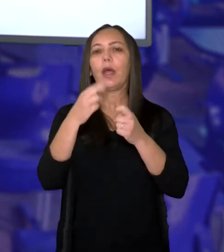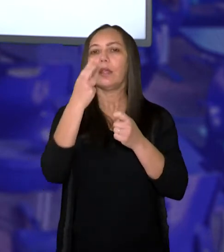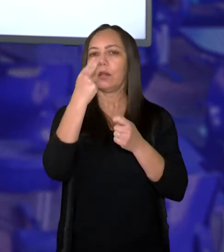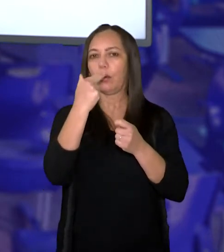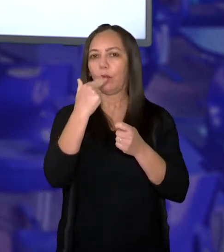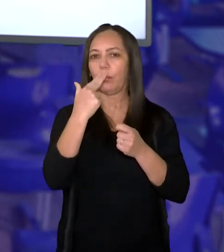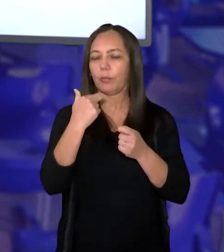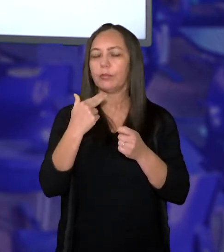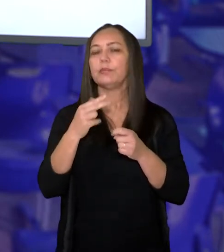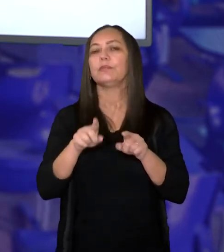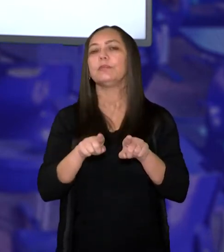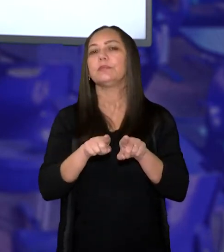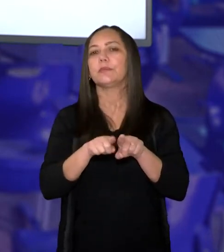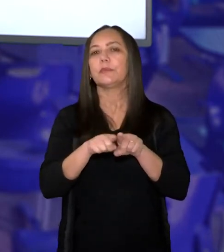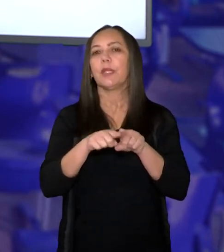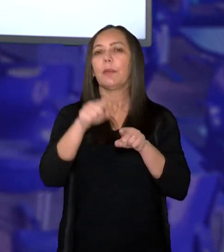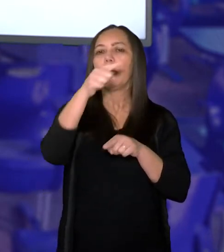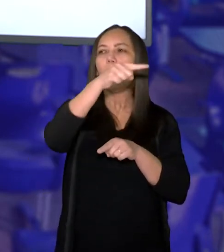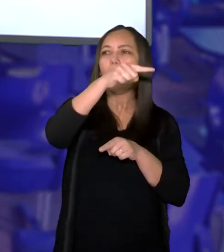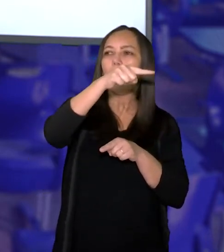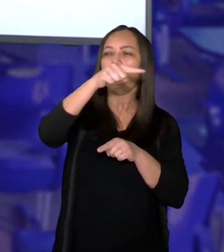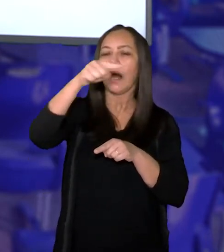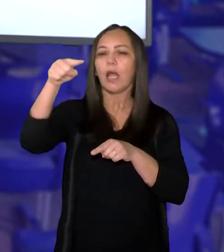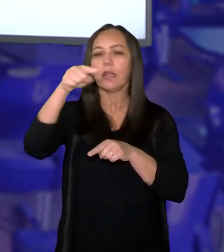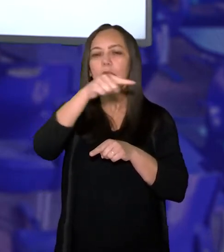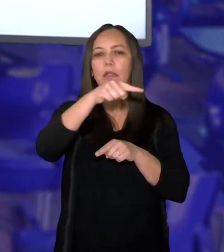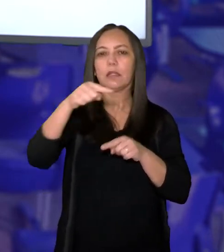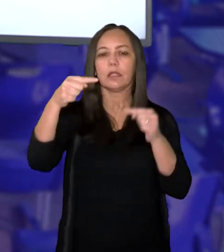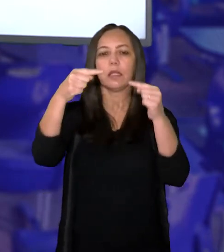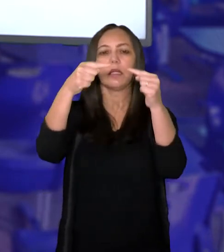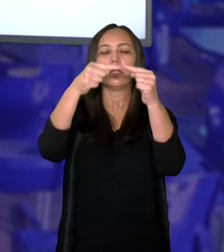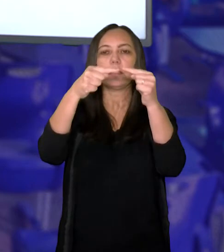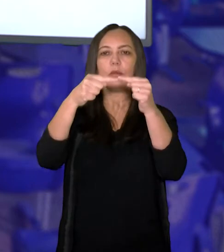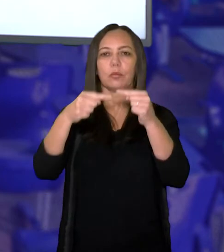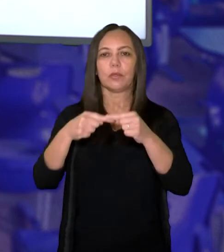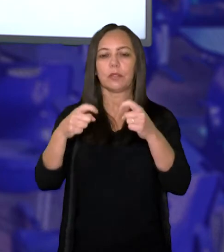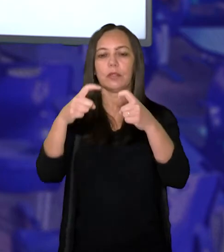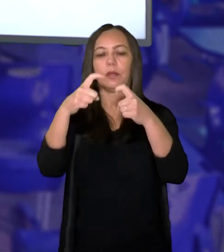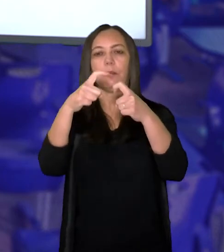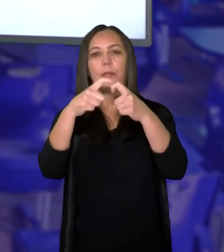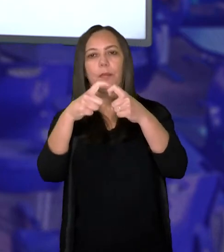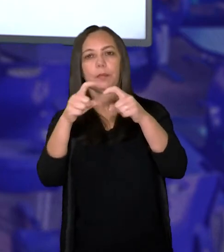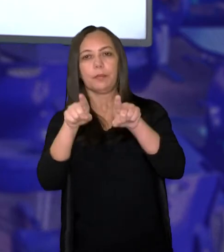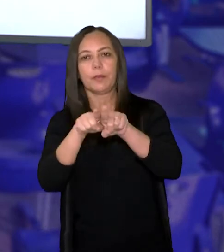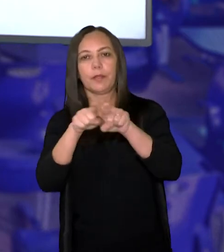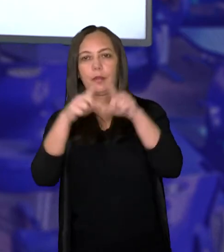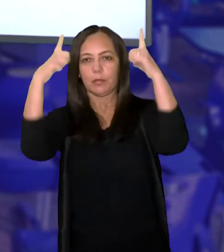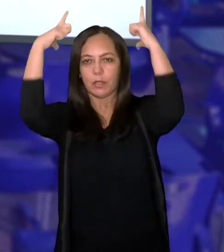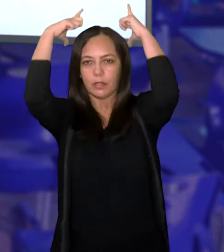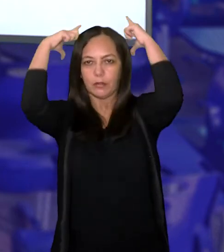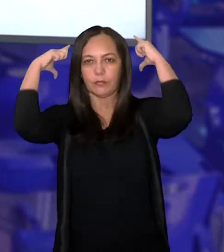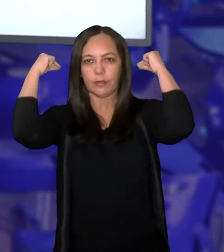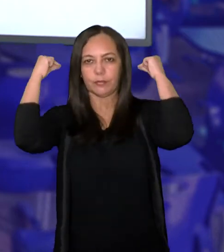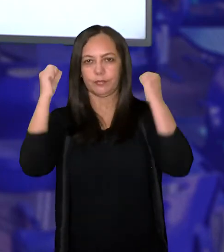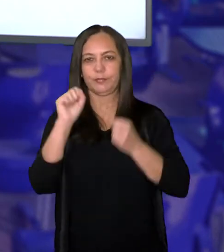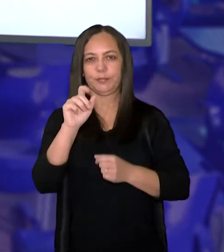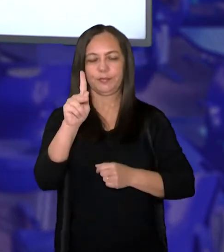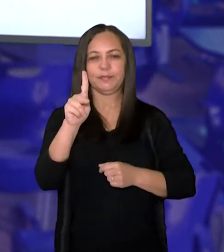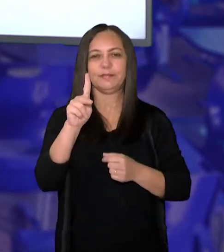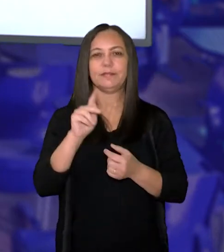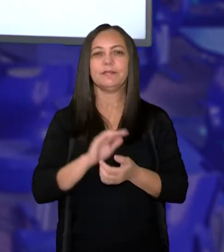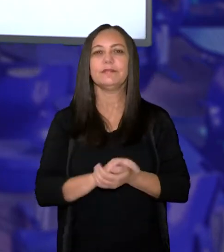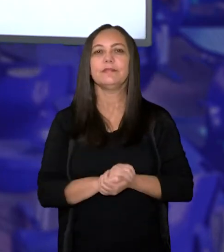a linha, que é justamente a combinação entre médico e enfermeiro, ok?